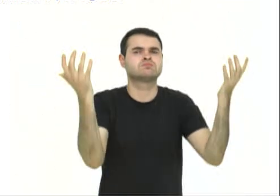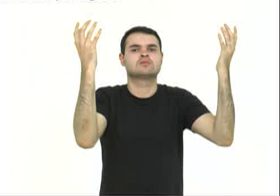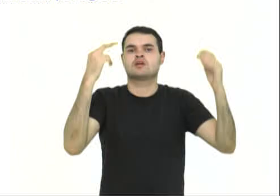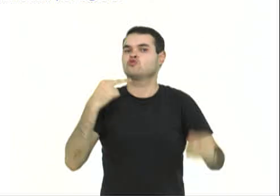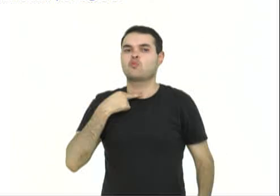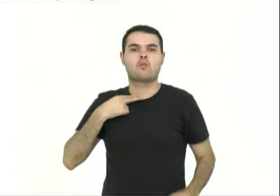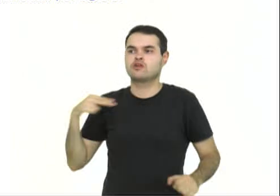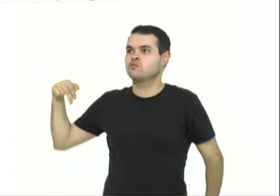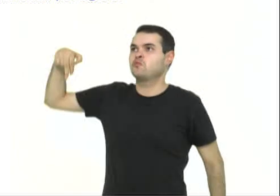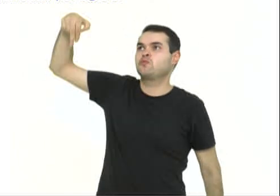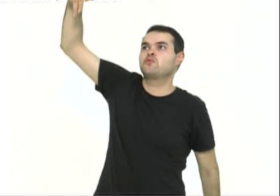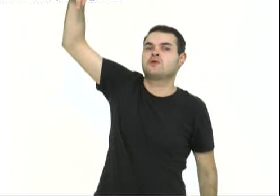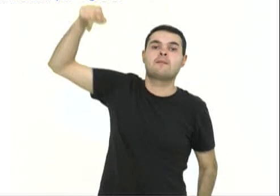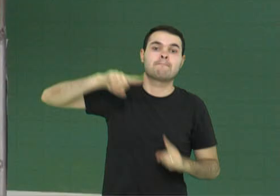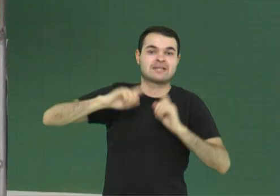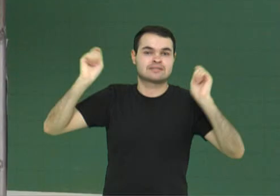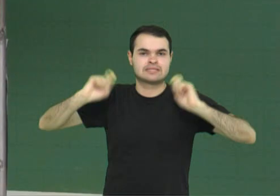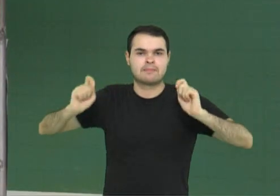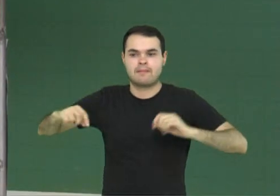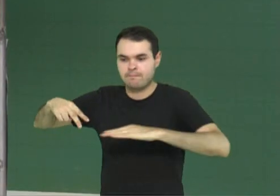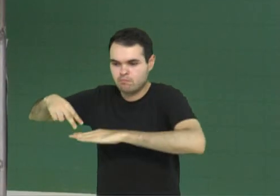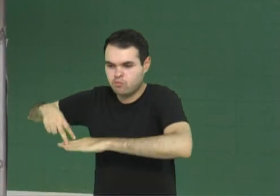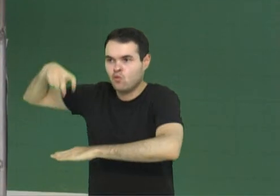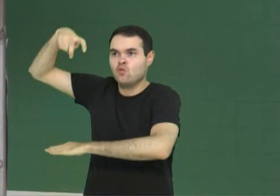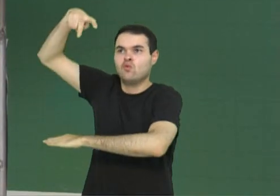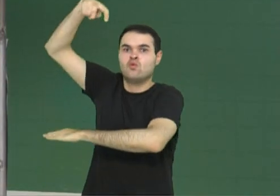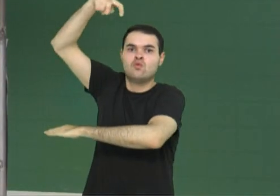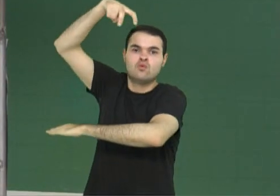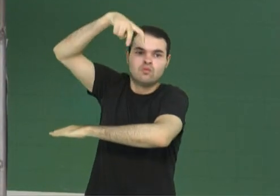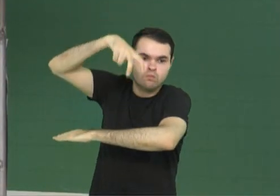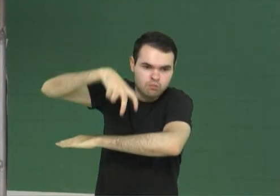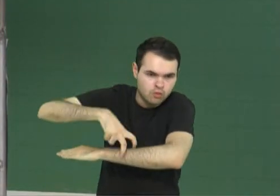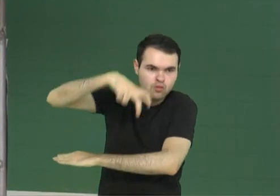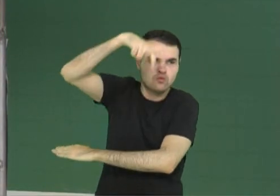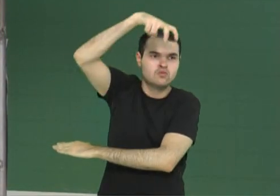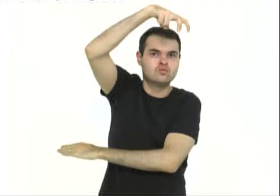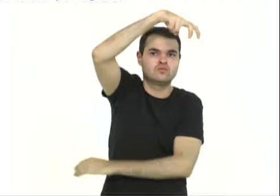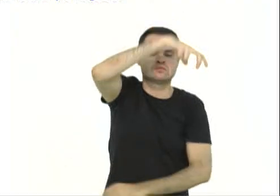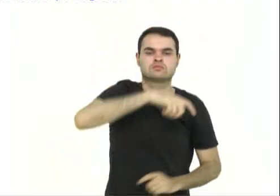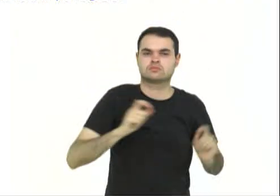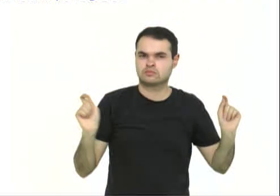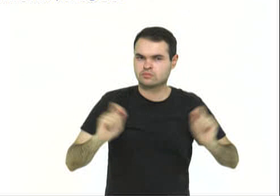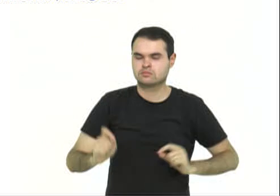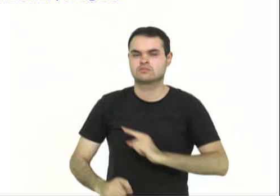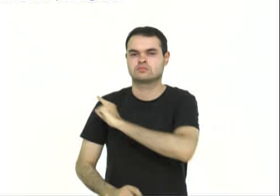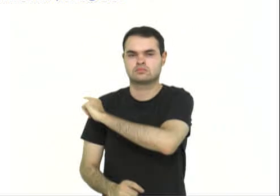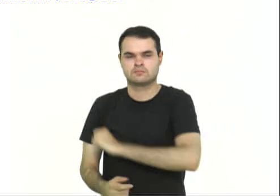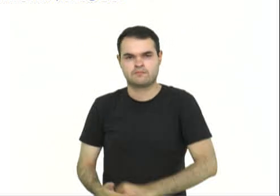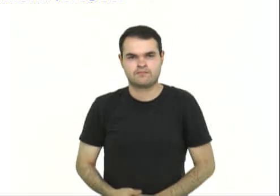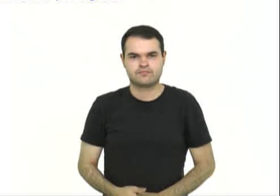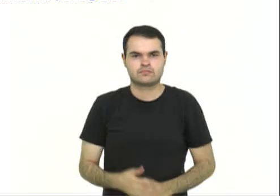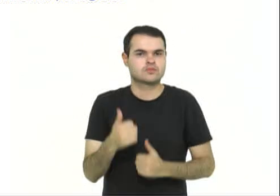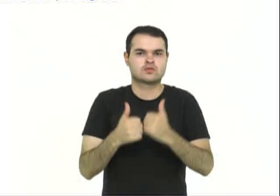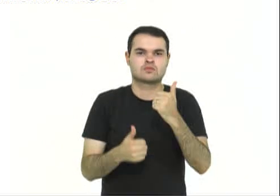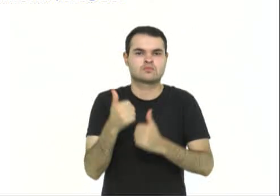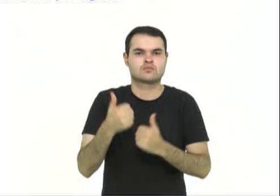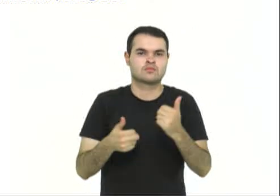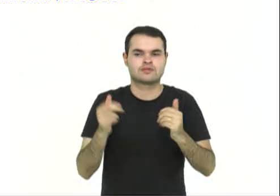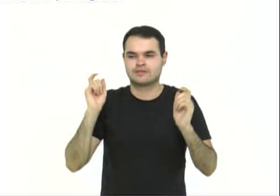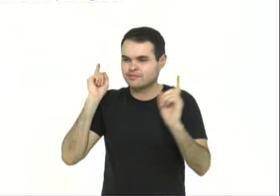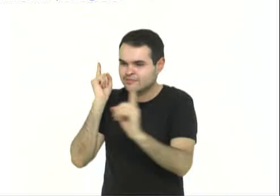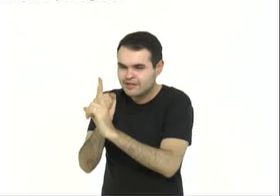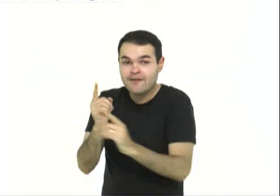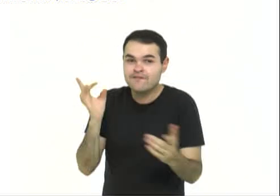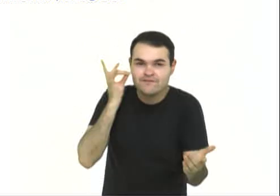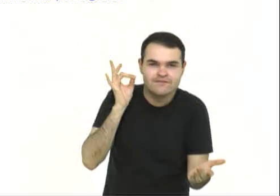saltos gigantescos, é até assim que ele se locomove. Nos esportes, podemos encontrar verdadeiros